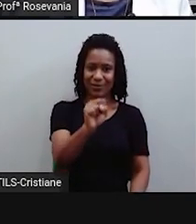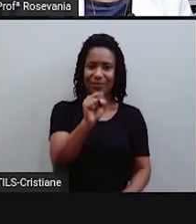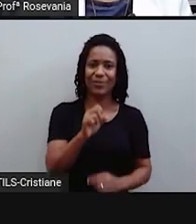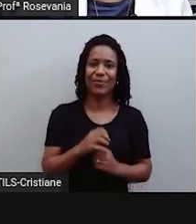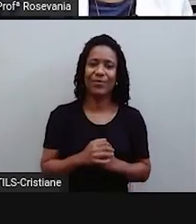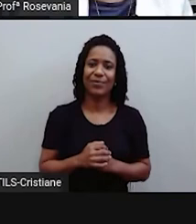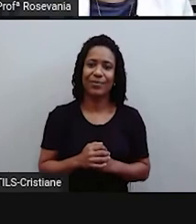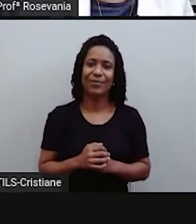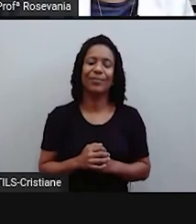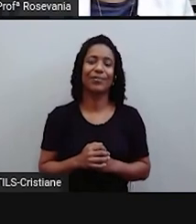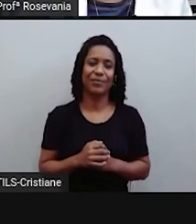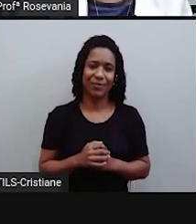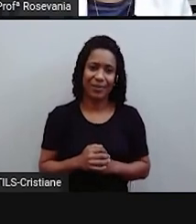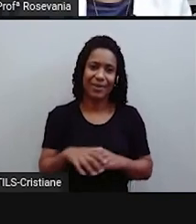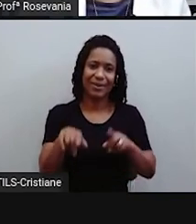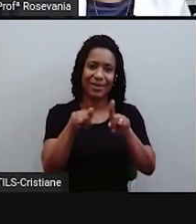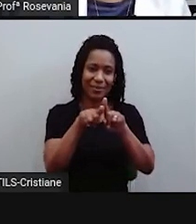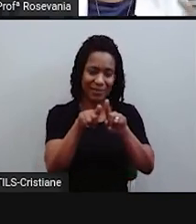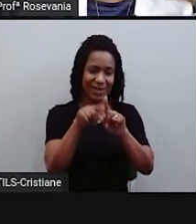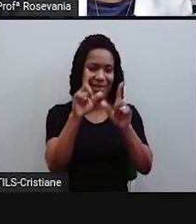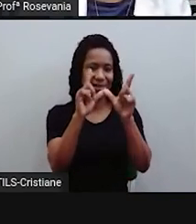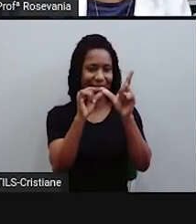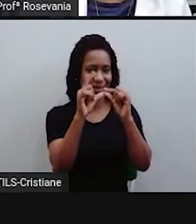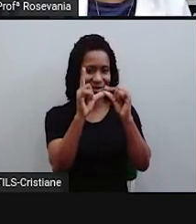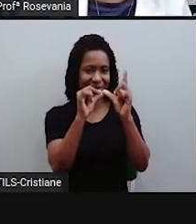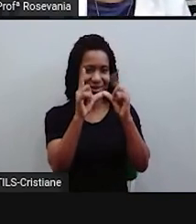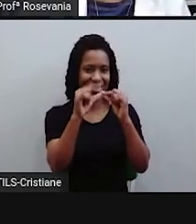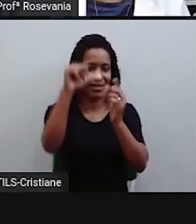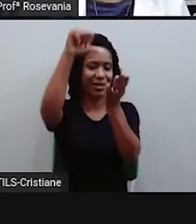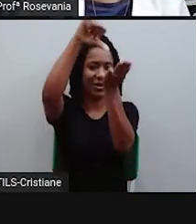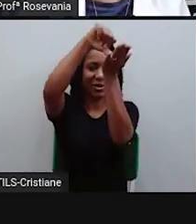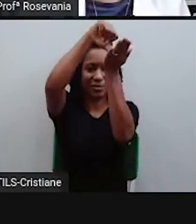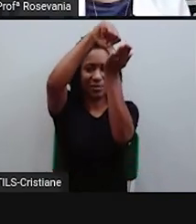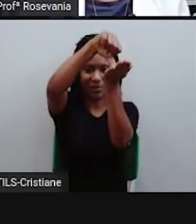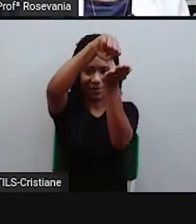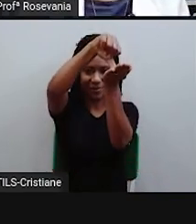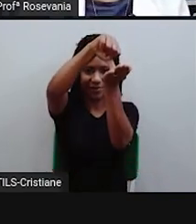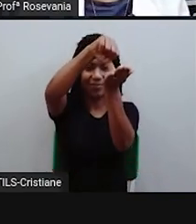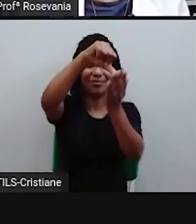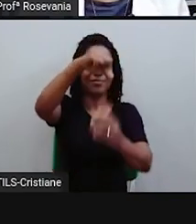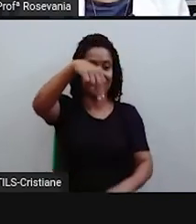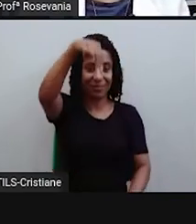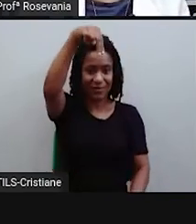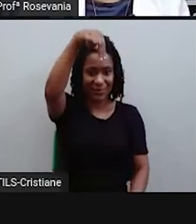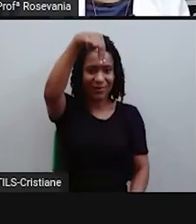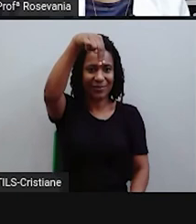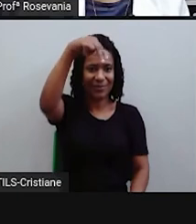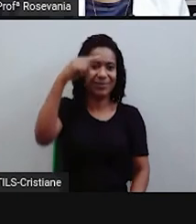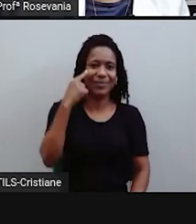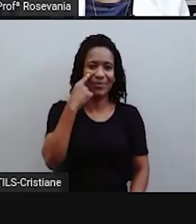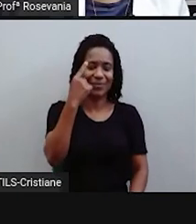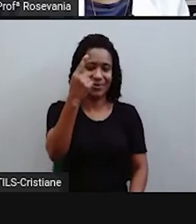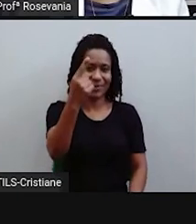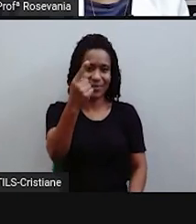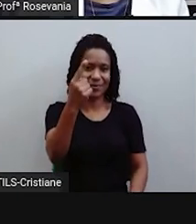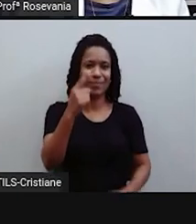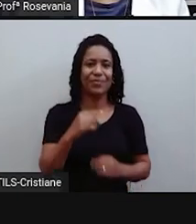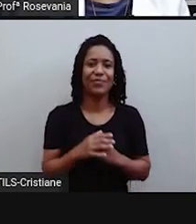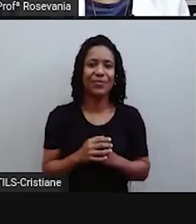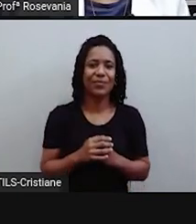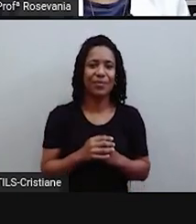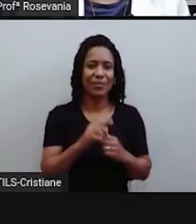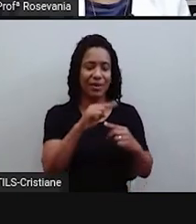Bom, aqui nós temos a estrela polar, que aí agora já é no hemisfério norte, né? A constelação, né, deles aqui é formada pela